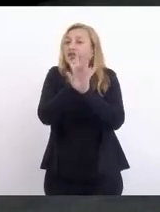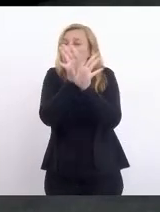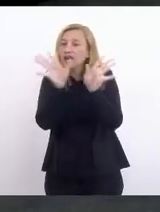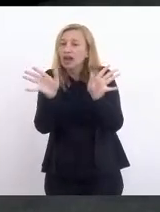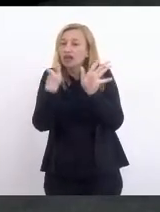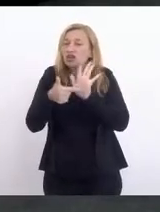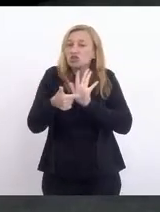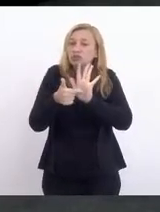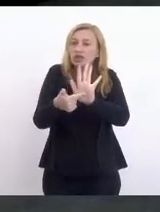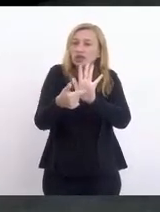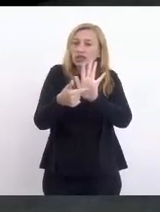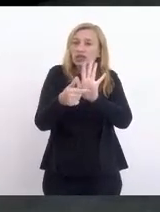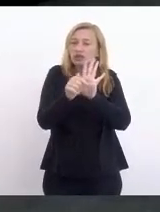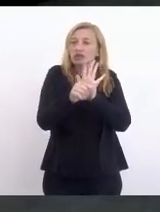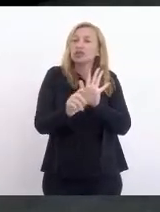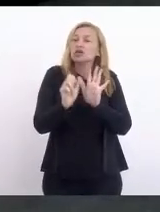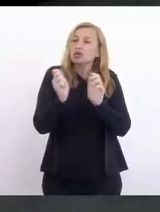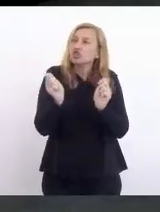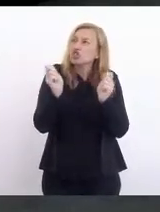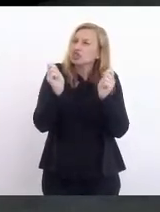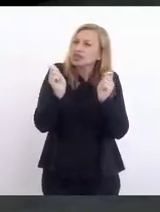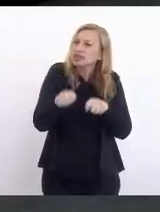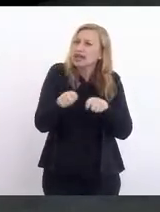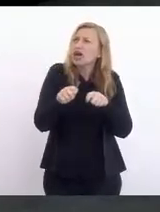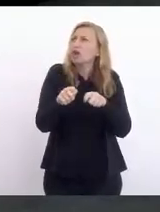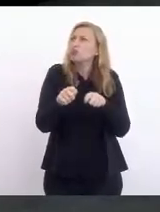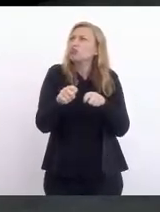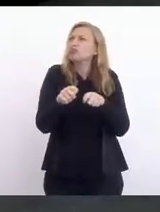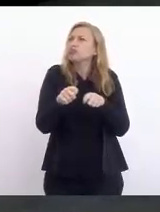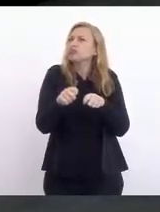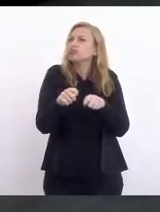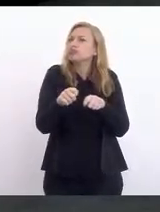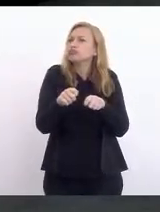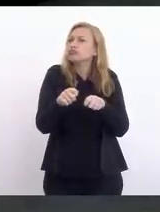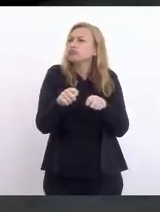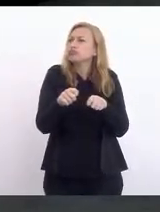do Estado então eu acho que dar uma uma